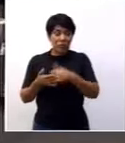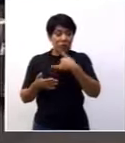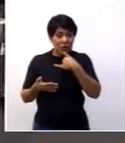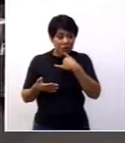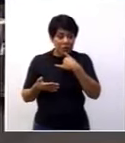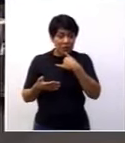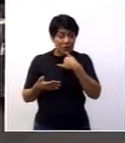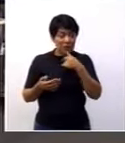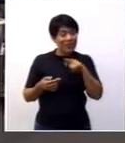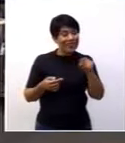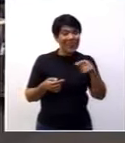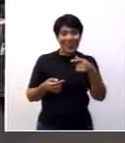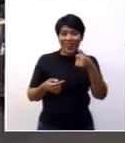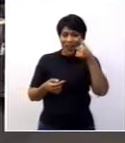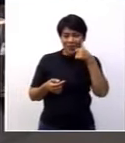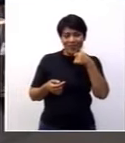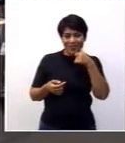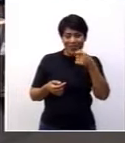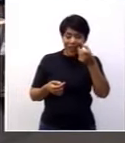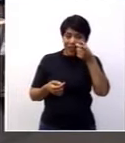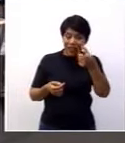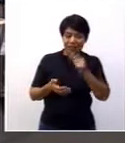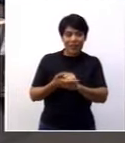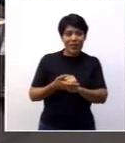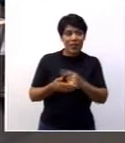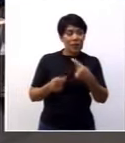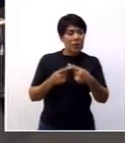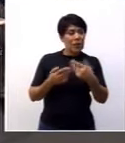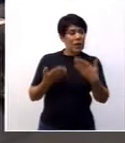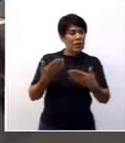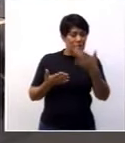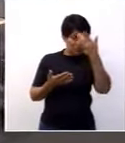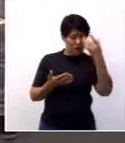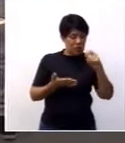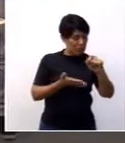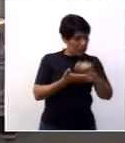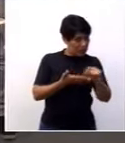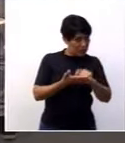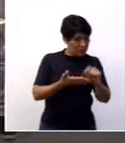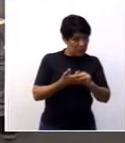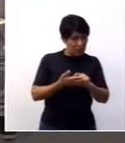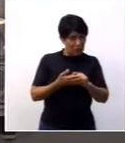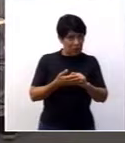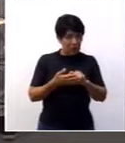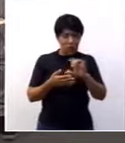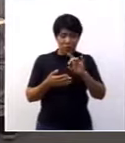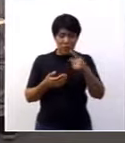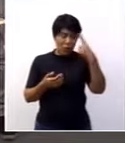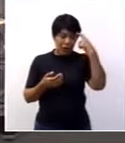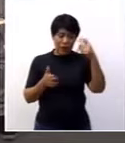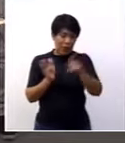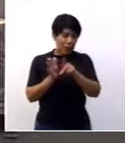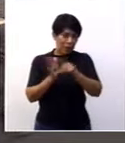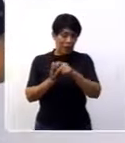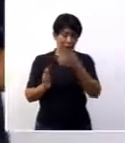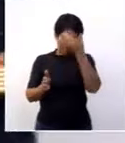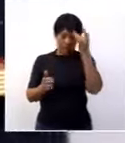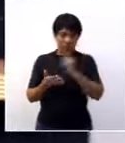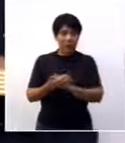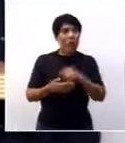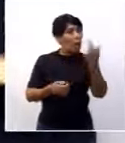que ela achou interessante é que o eu lírico, muitas vezes, não tem nada a ver com o autor. Posso dar uma outra